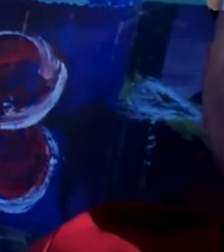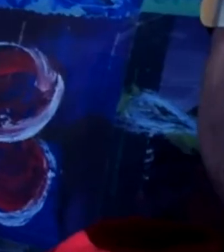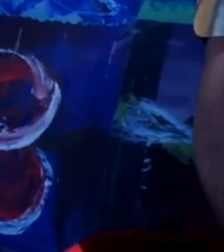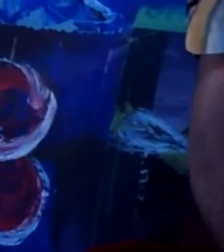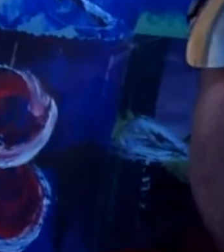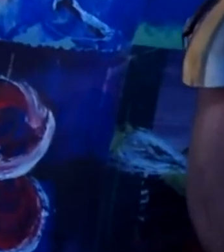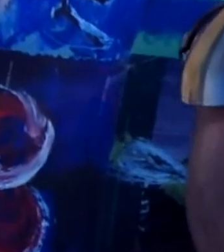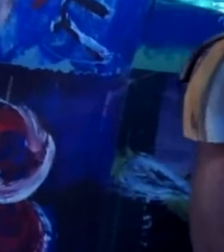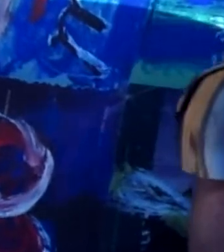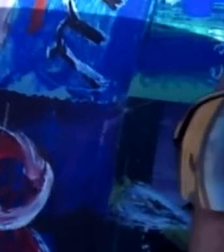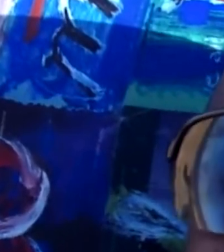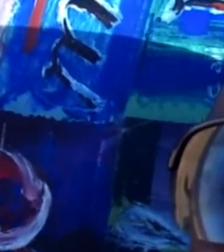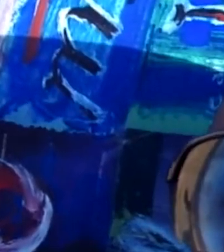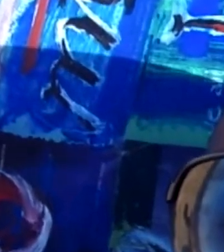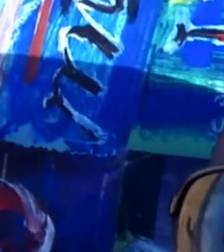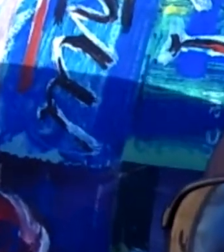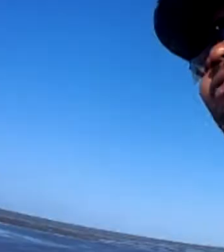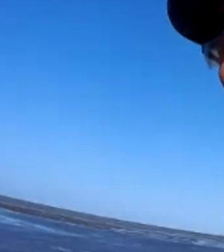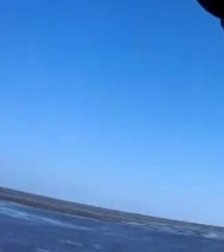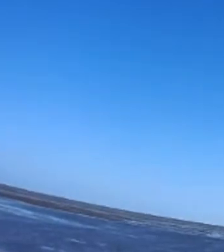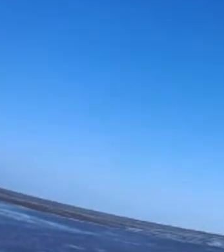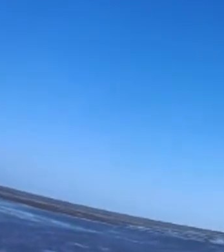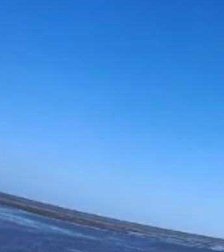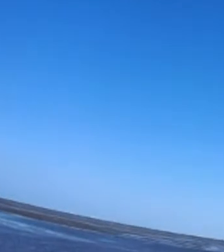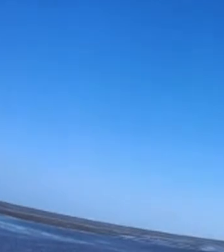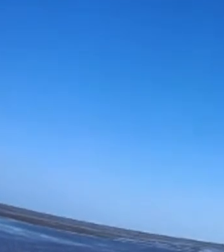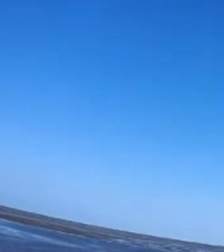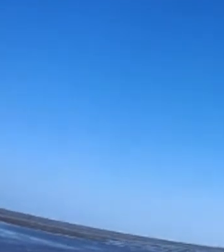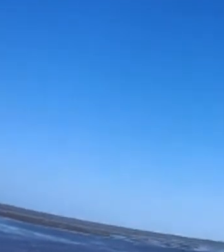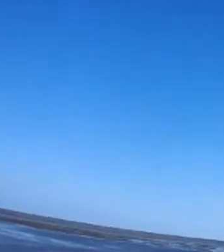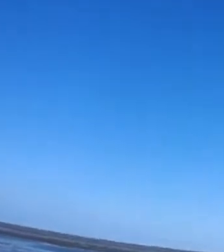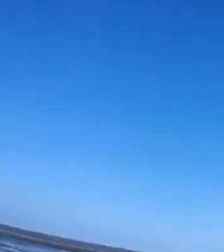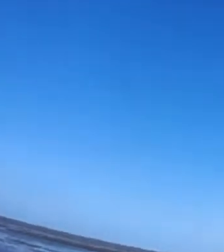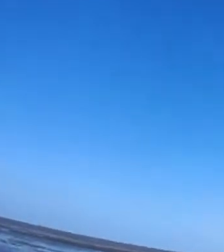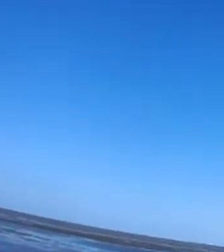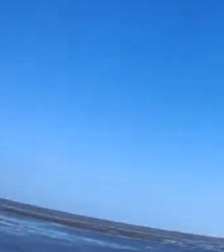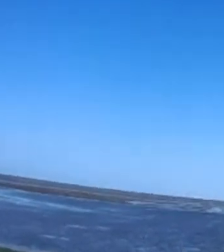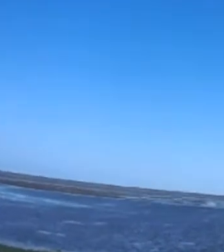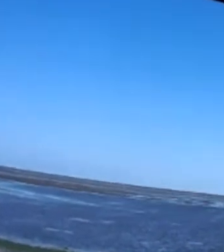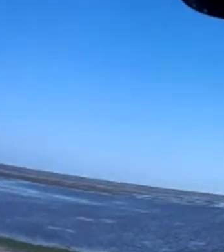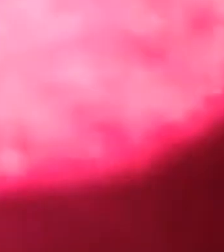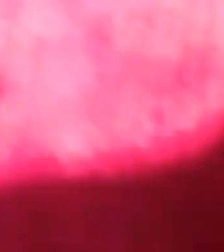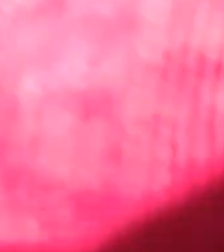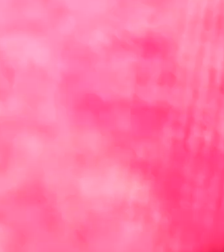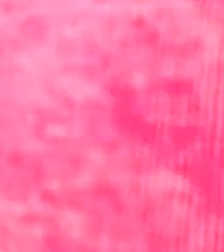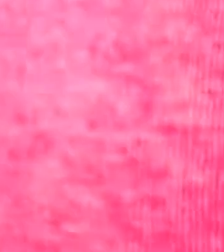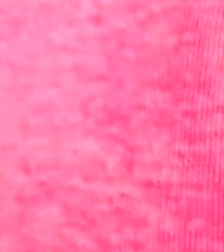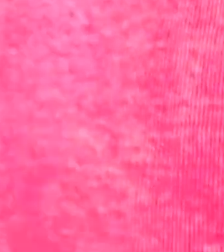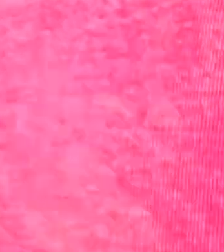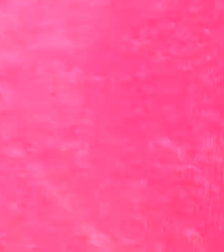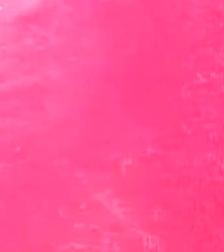I've designed my own reality of life, but without you it just doesn't make sense.